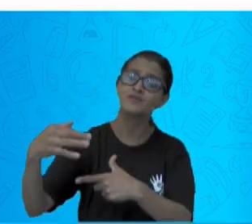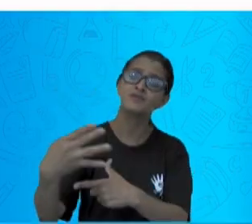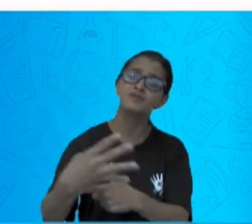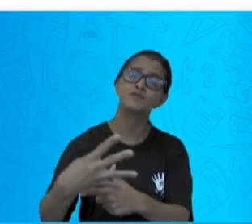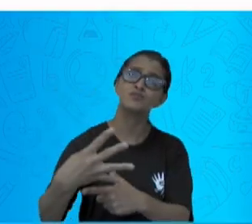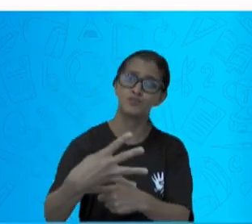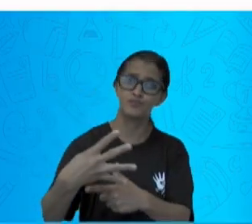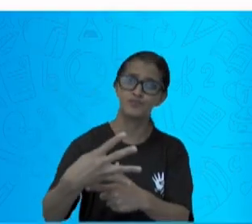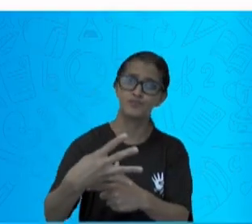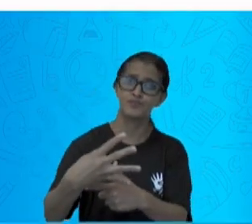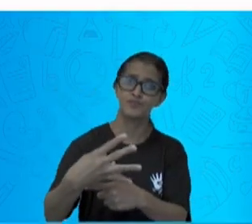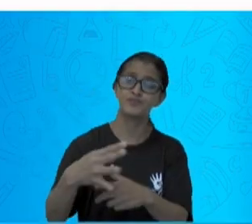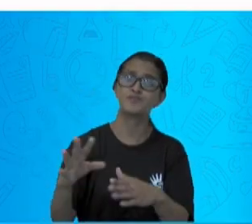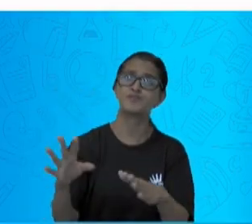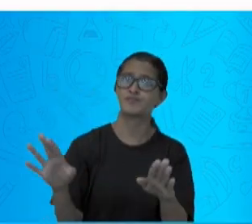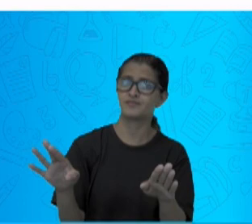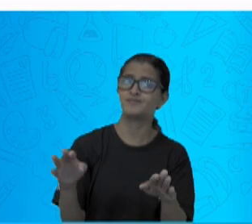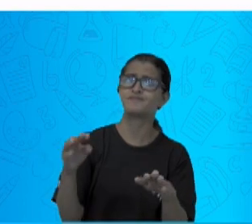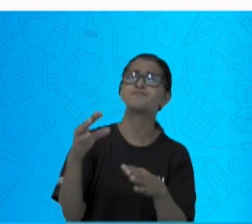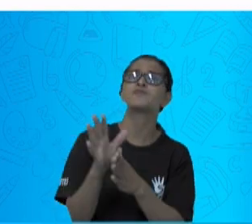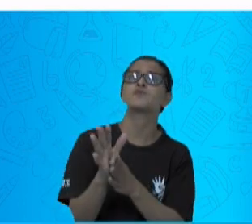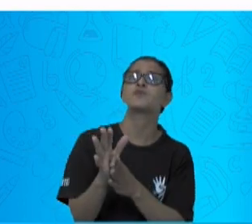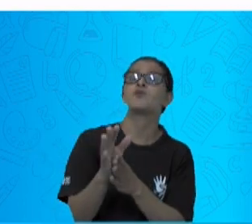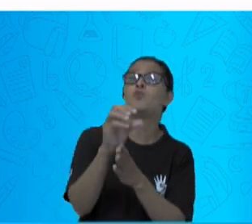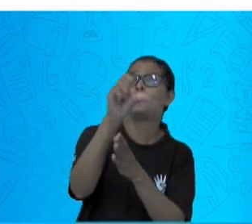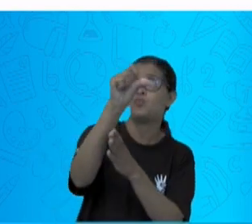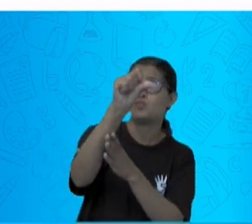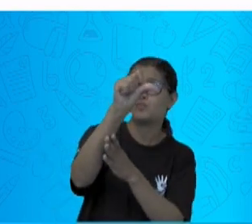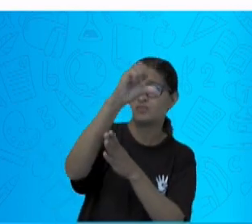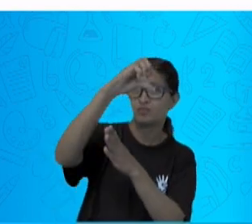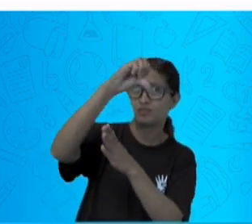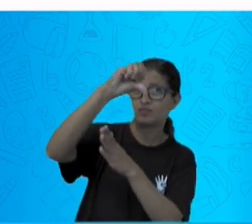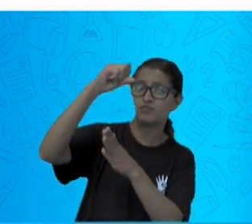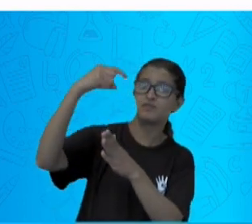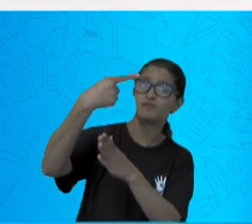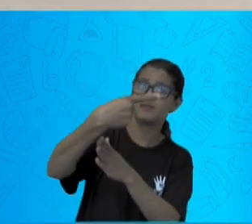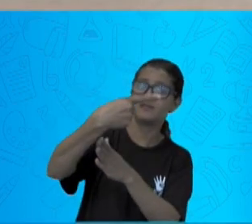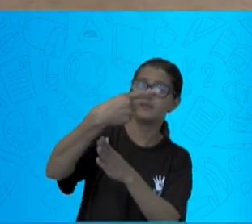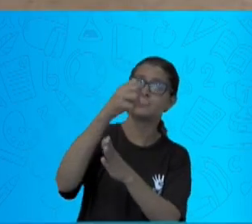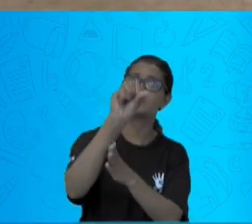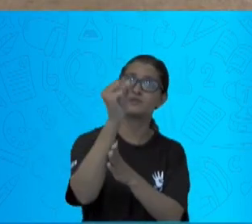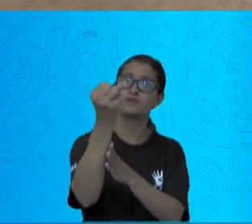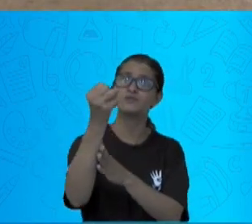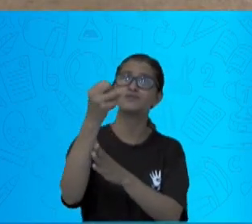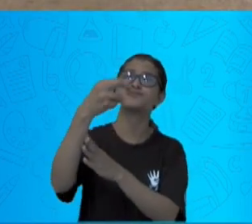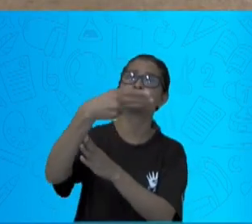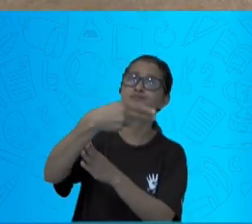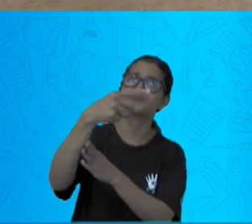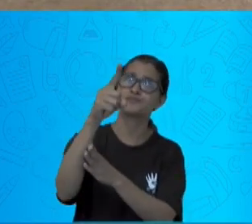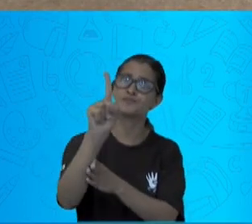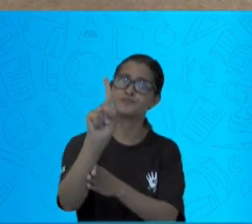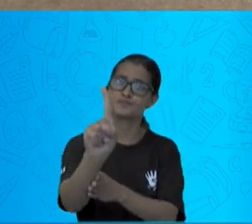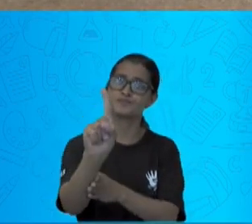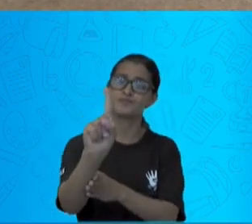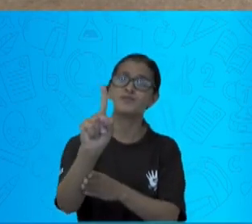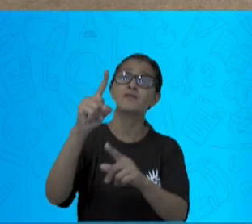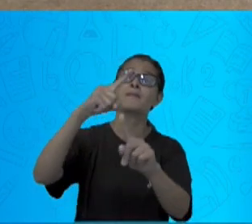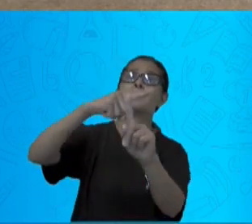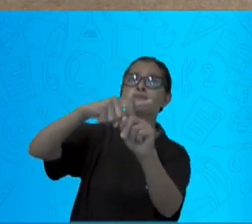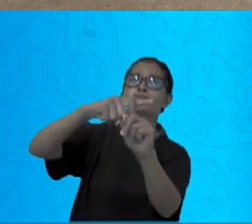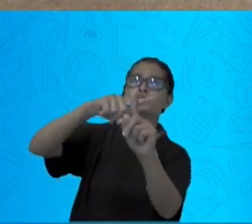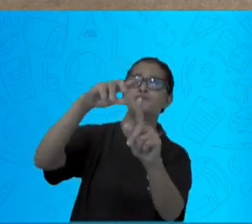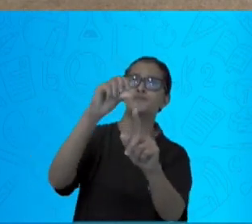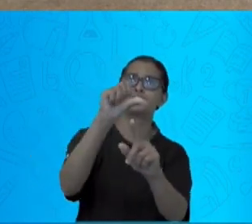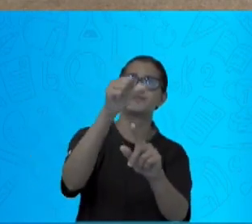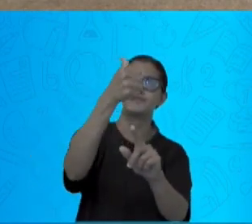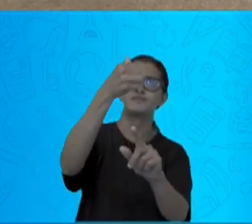Ó, 9 menos 8. Então, 9 menos 8, 1. 1 mais 64, 65.